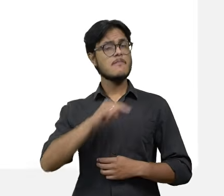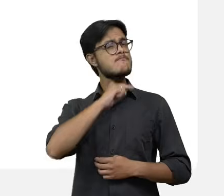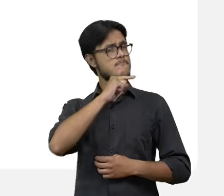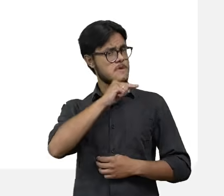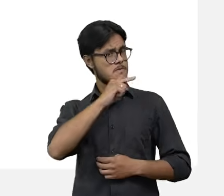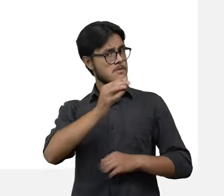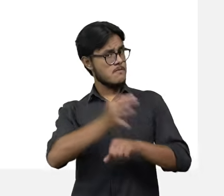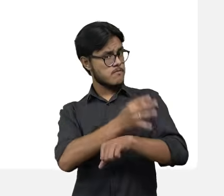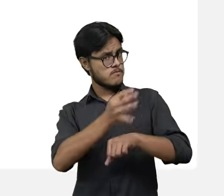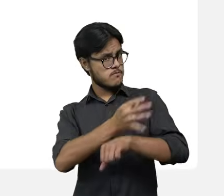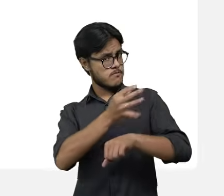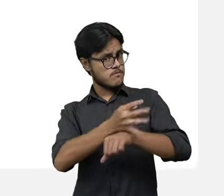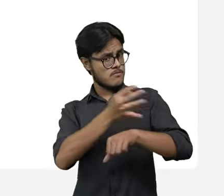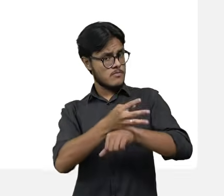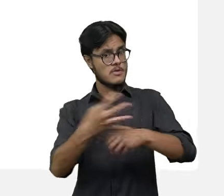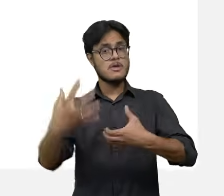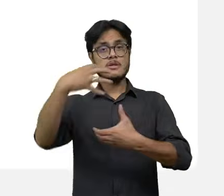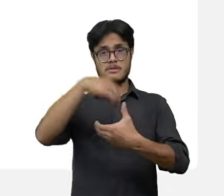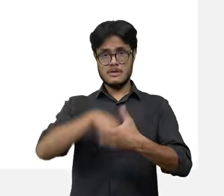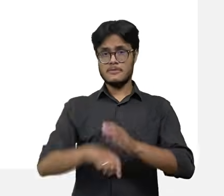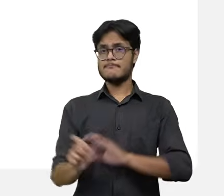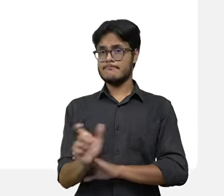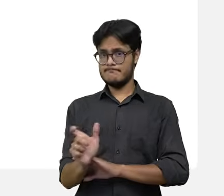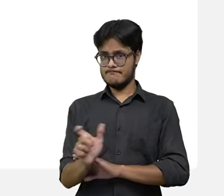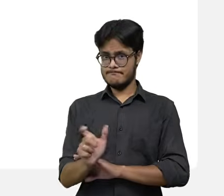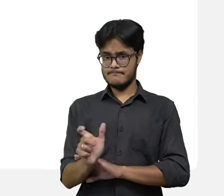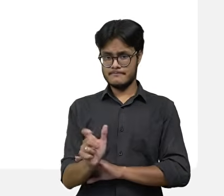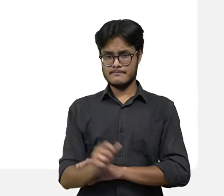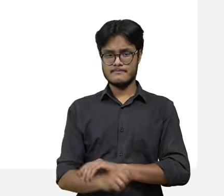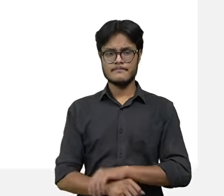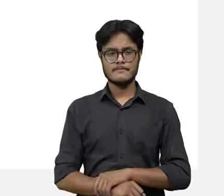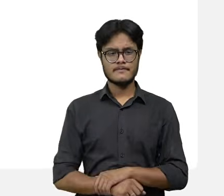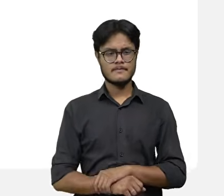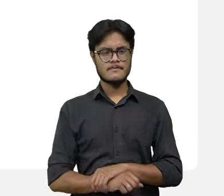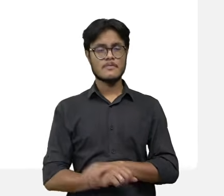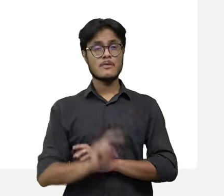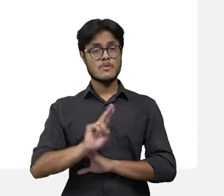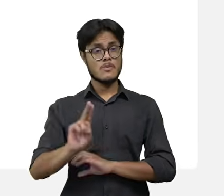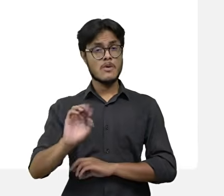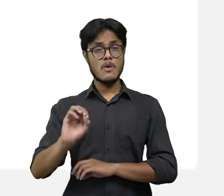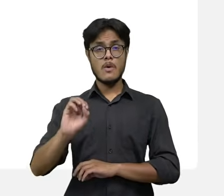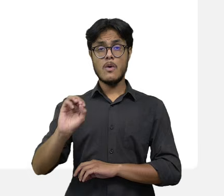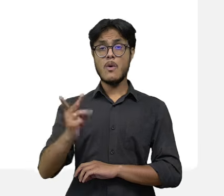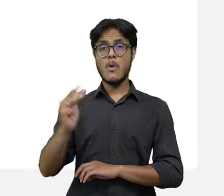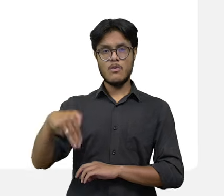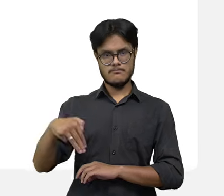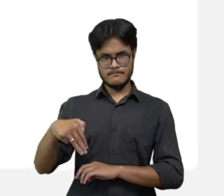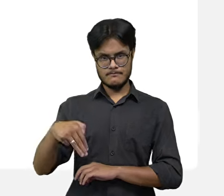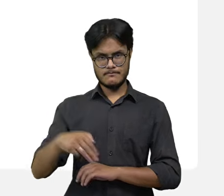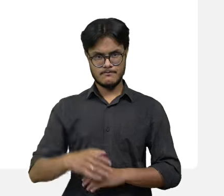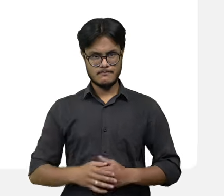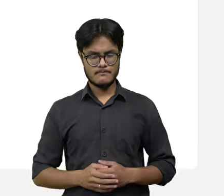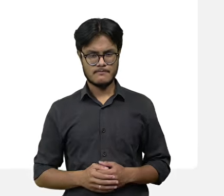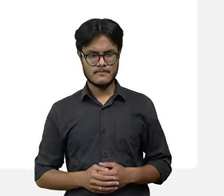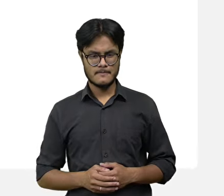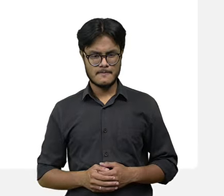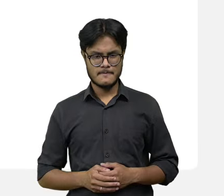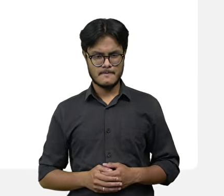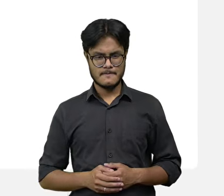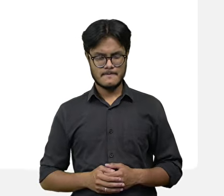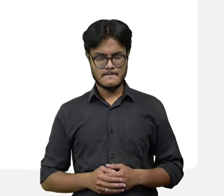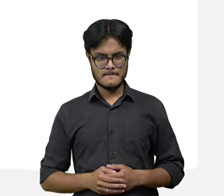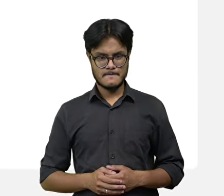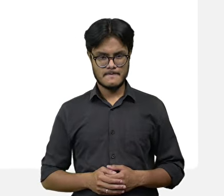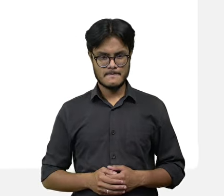Rzinho é a resistência interna do gerador, é dada em ohm. Essa letra é o ômega maiúsculo, a última letra do